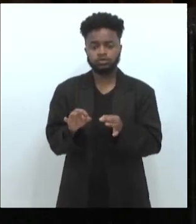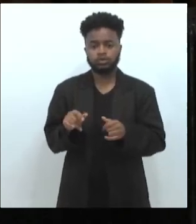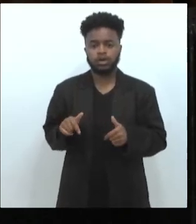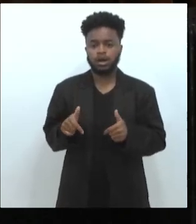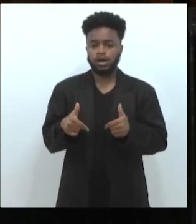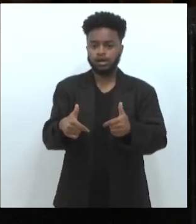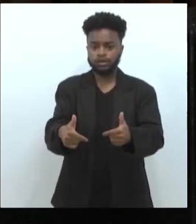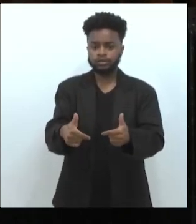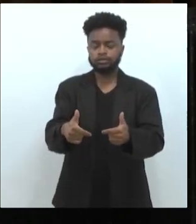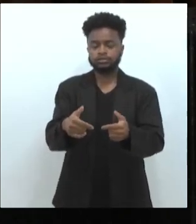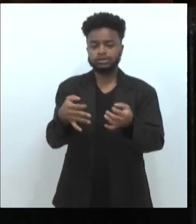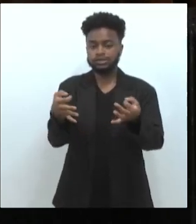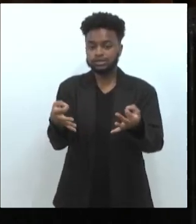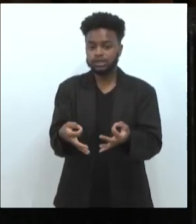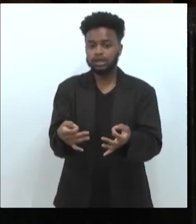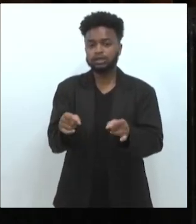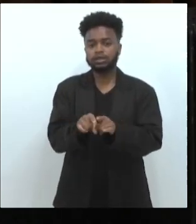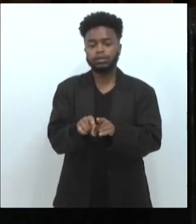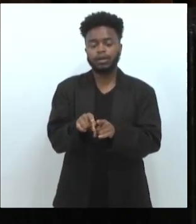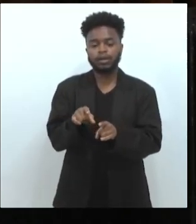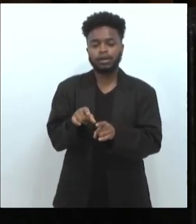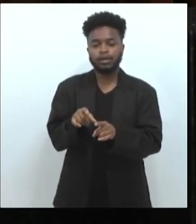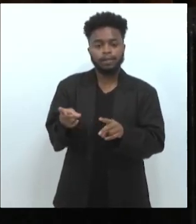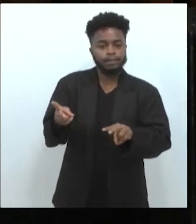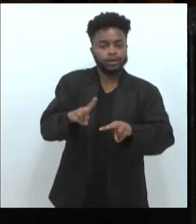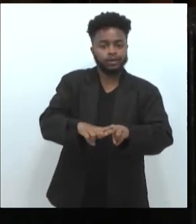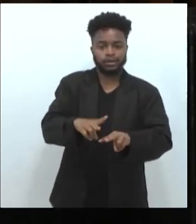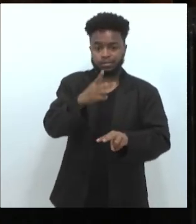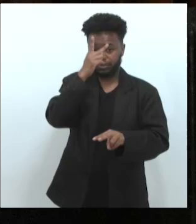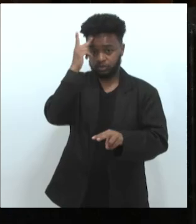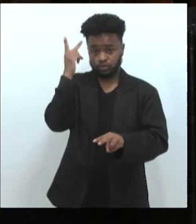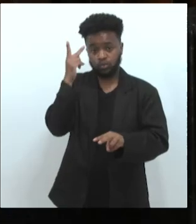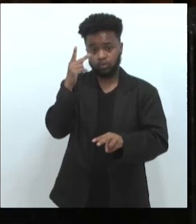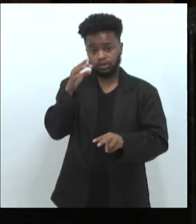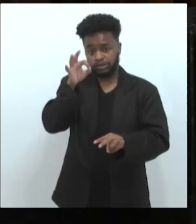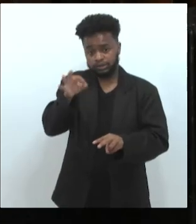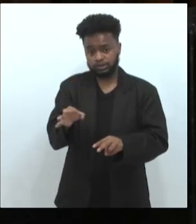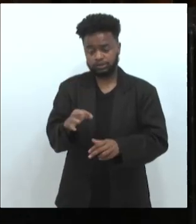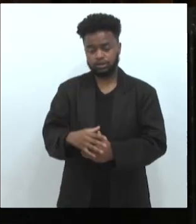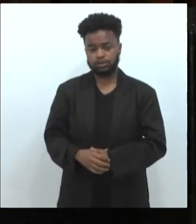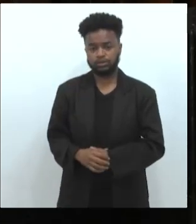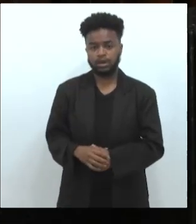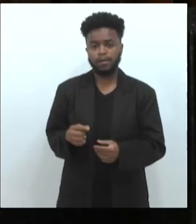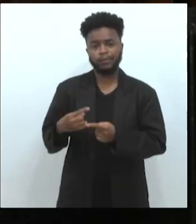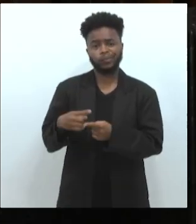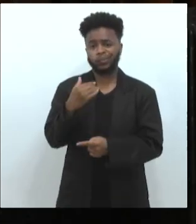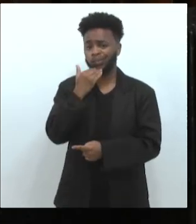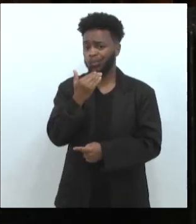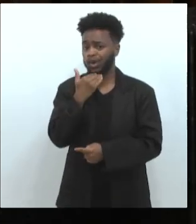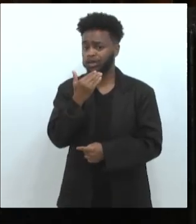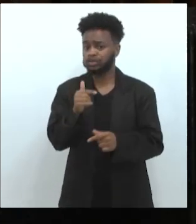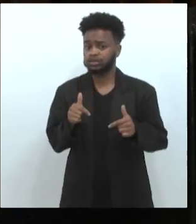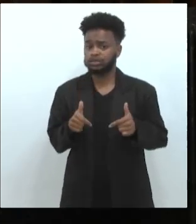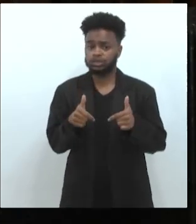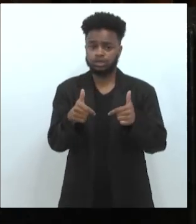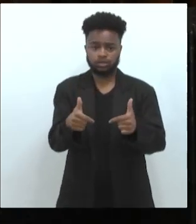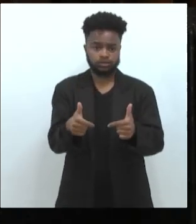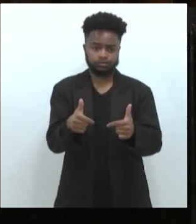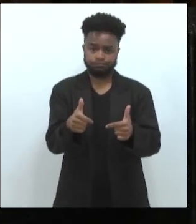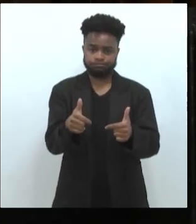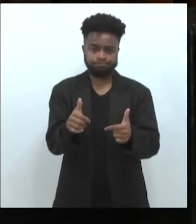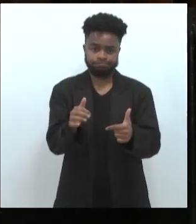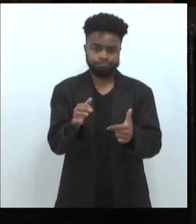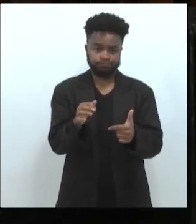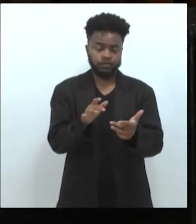ação dirigida e pegar quem tem que ser pego. Não adianta fazer ação